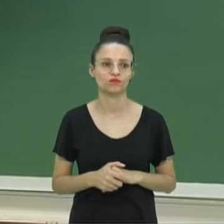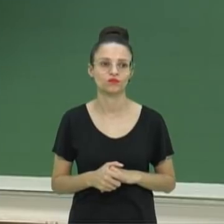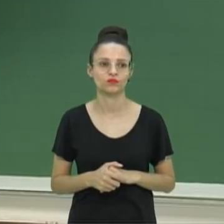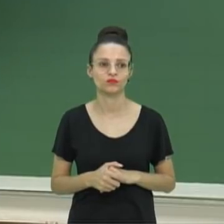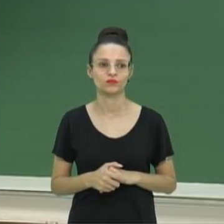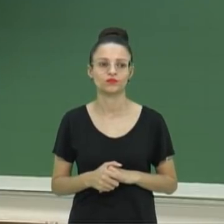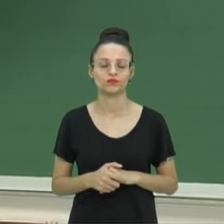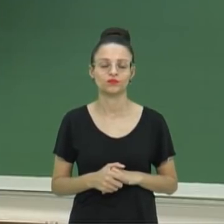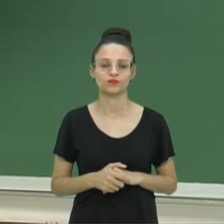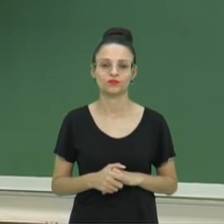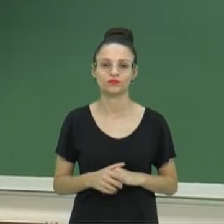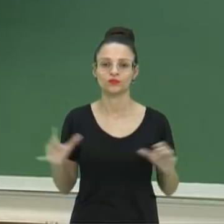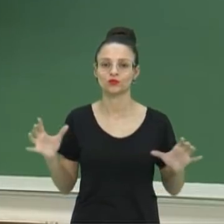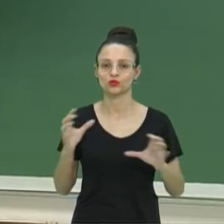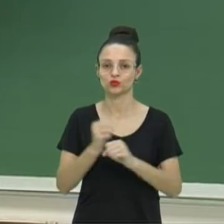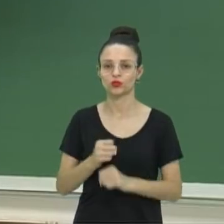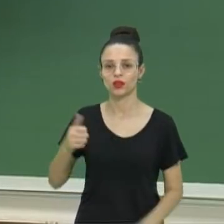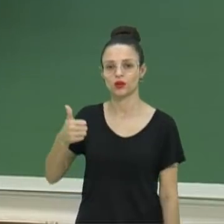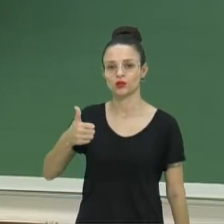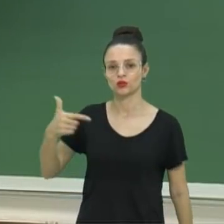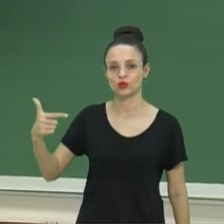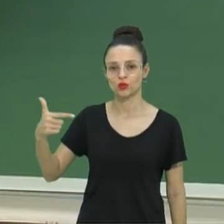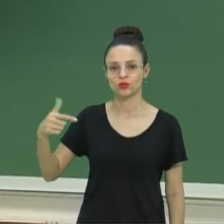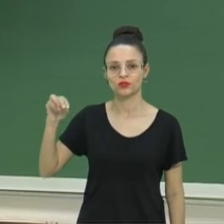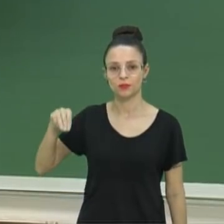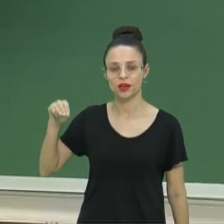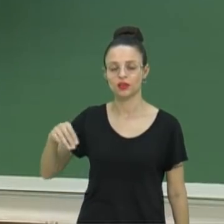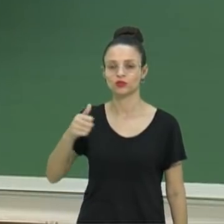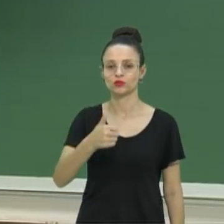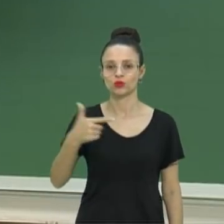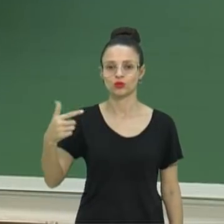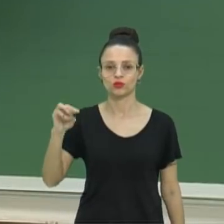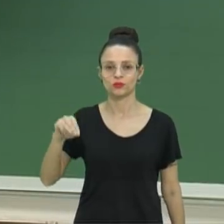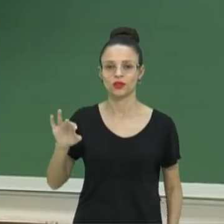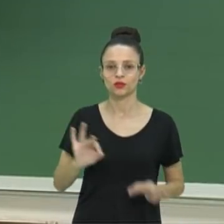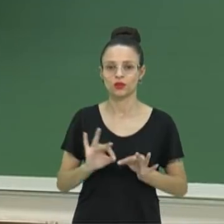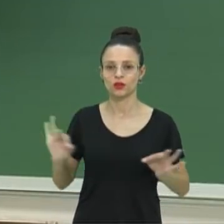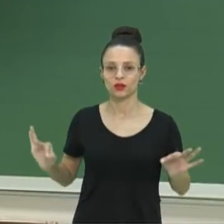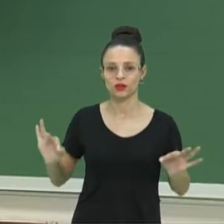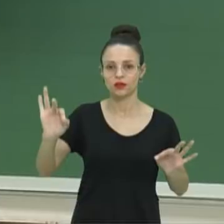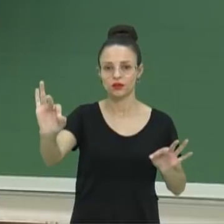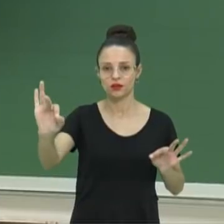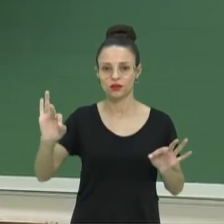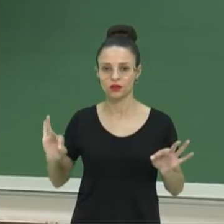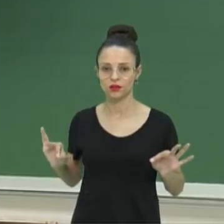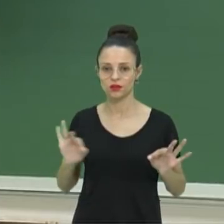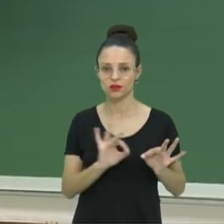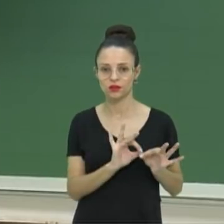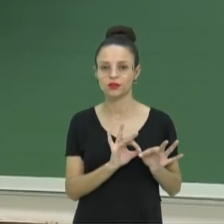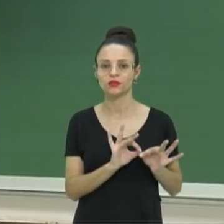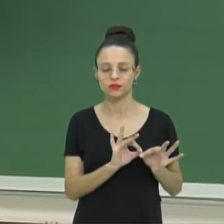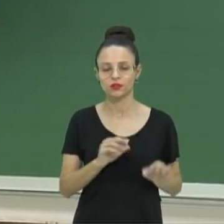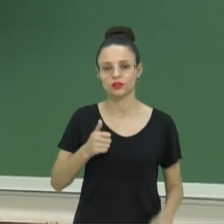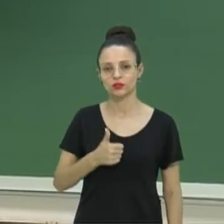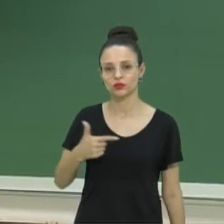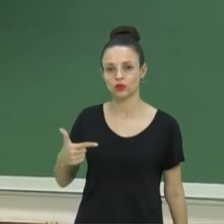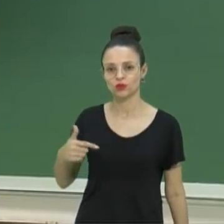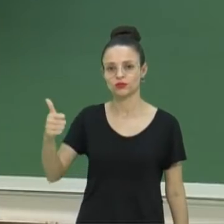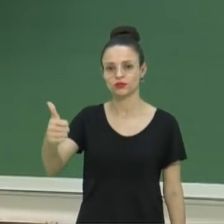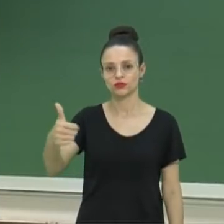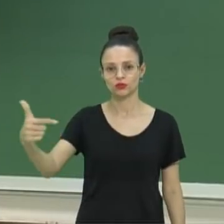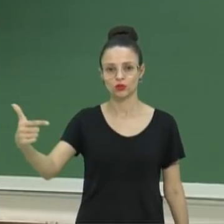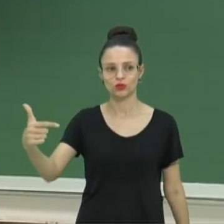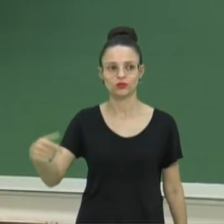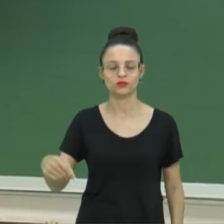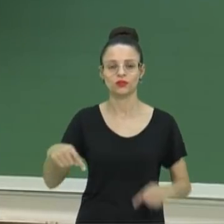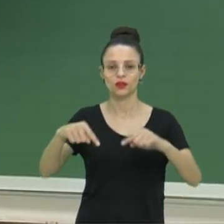o quê? Total aqui 12 metros por 12 metros. Então ele é um quadrado de 12 metros cada lado, né, e ao